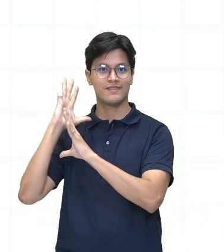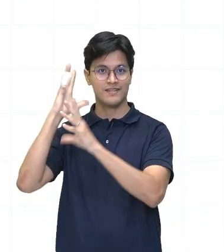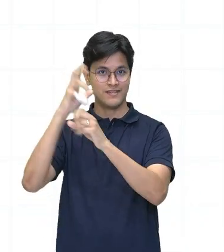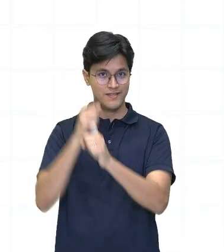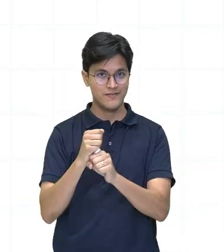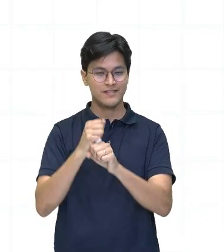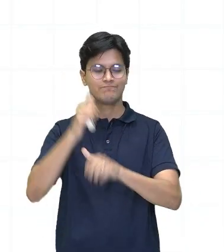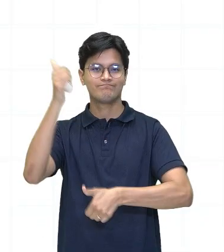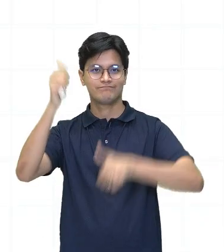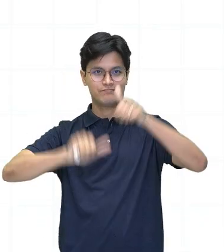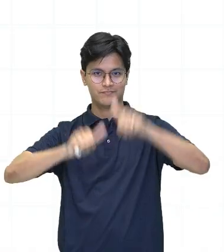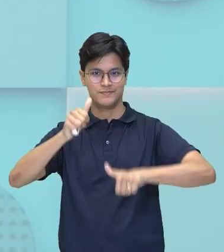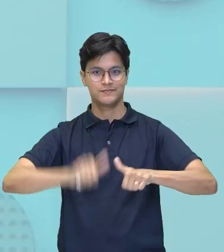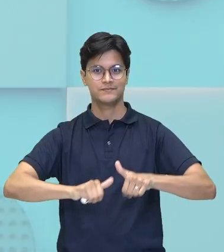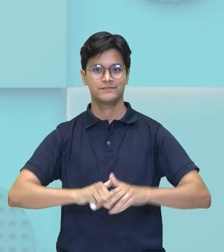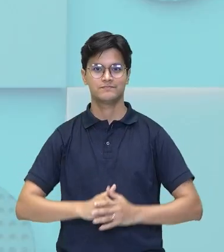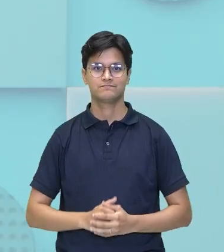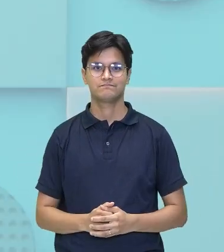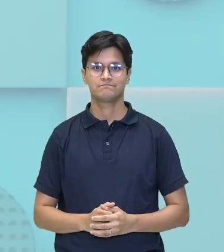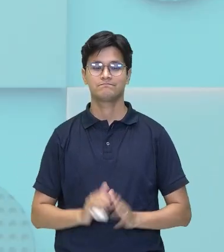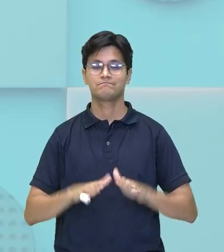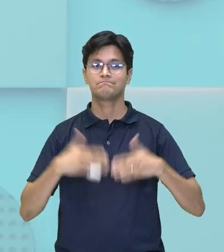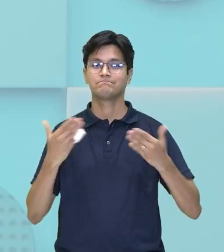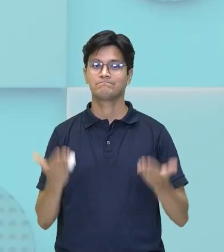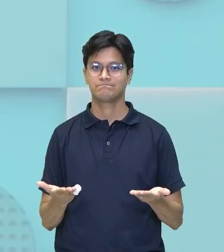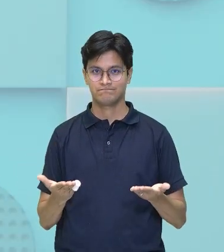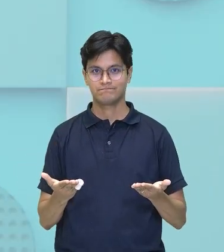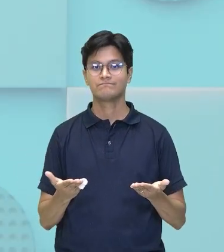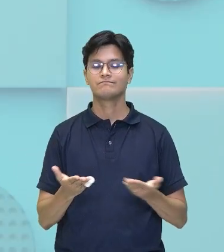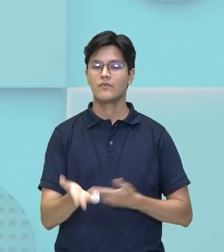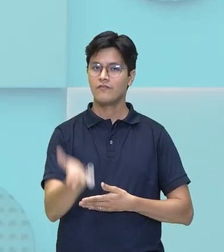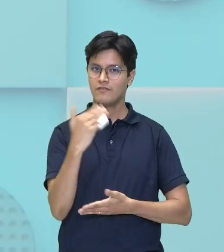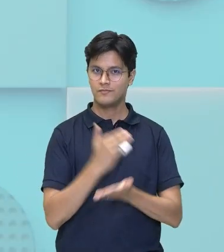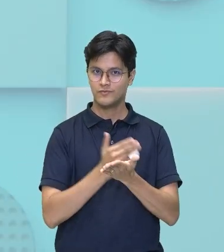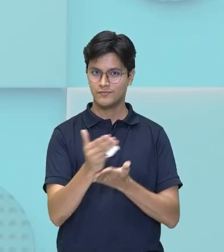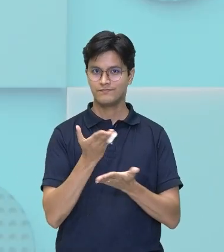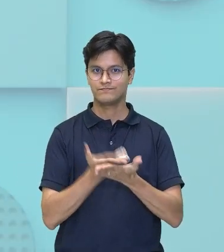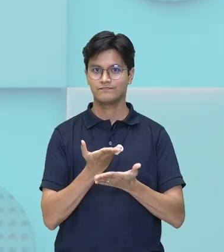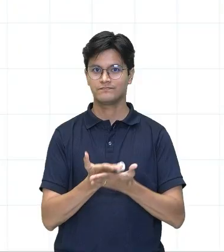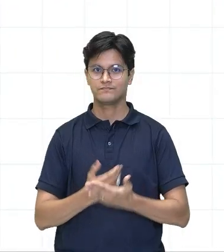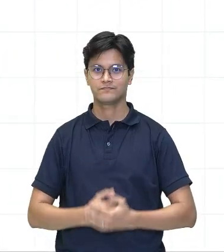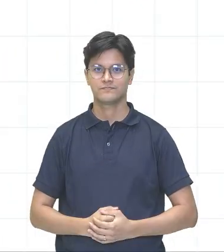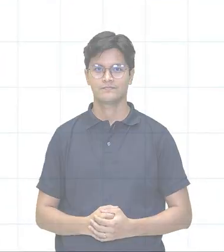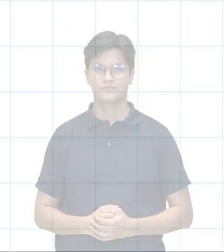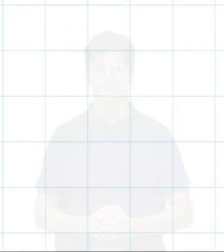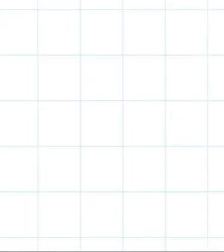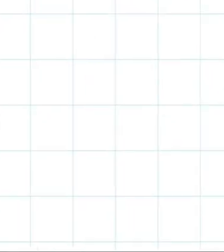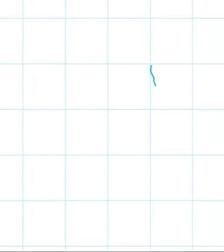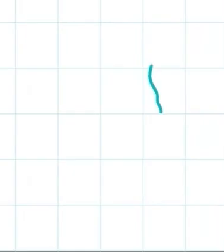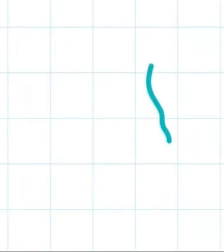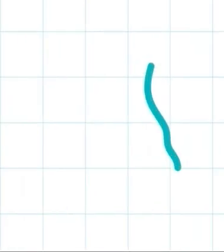e avaliação. Muito bem, então vamos para a nossa aula.